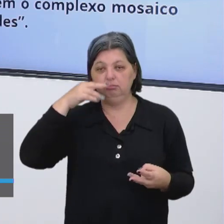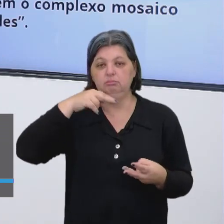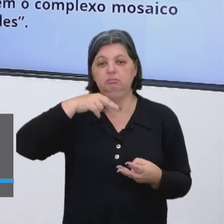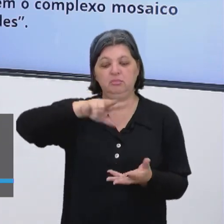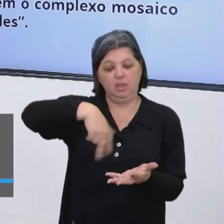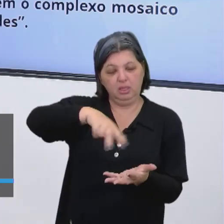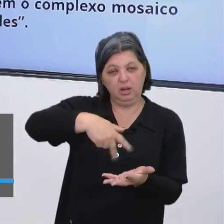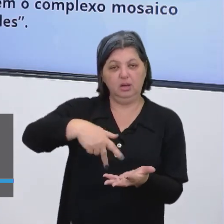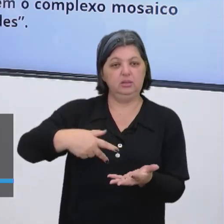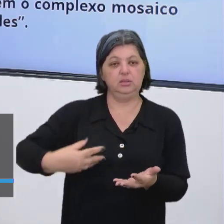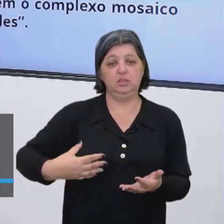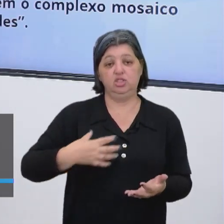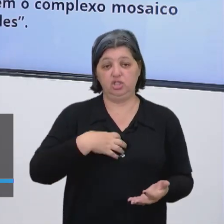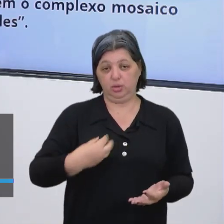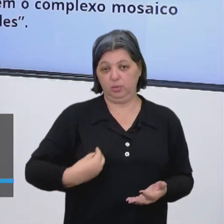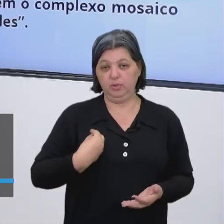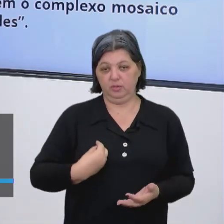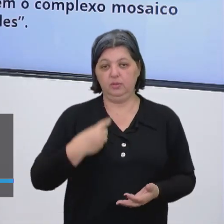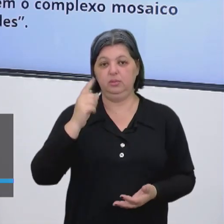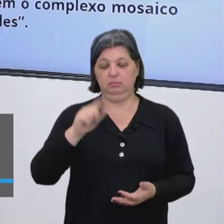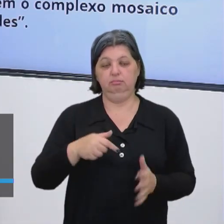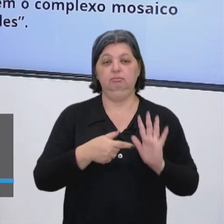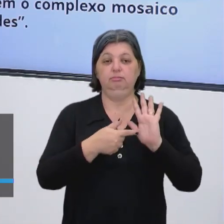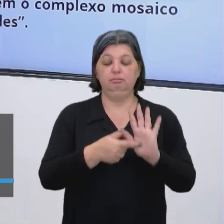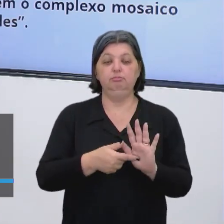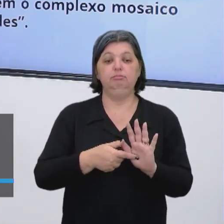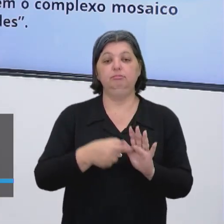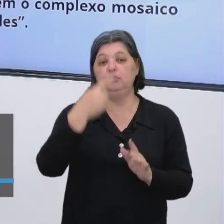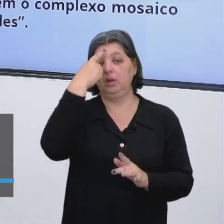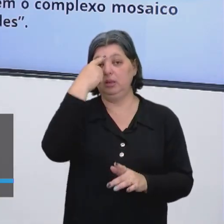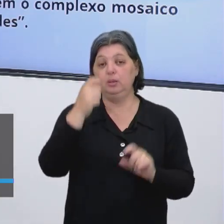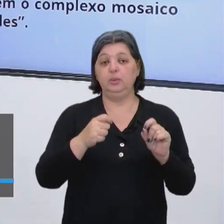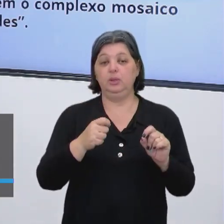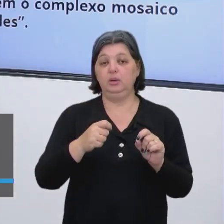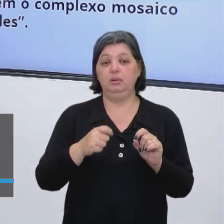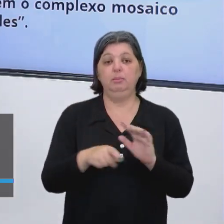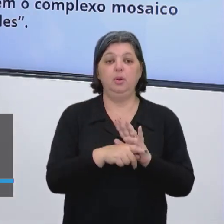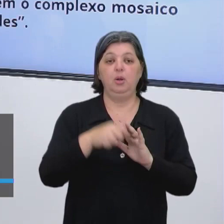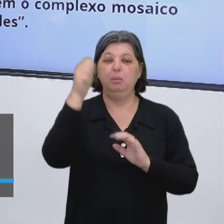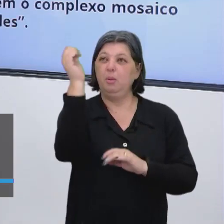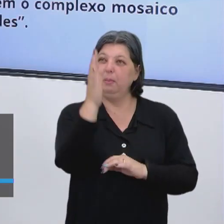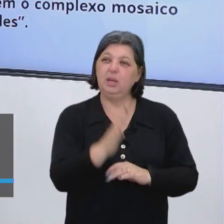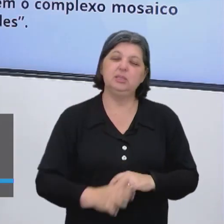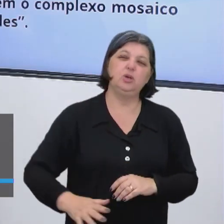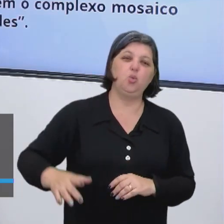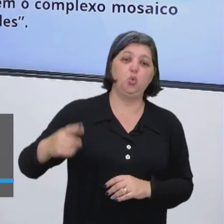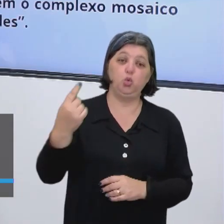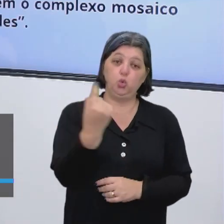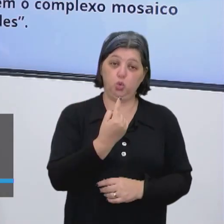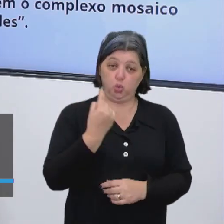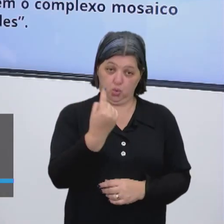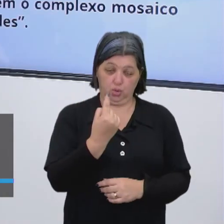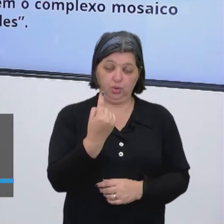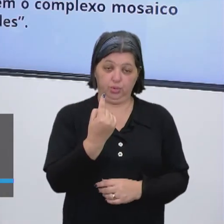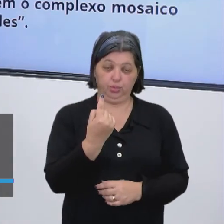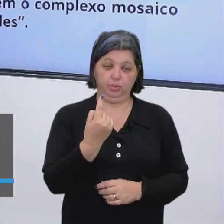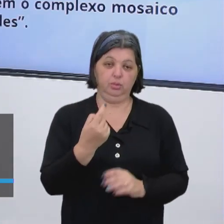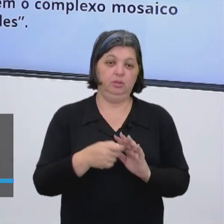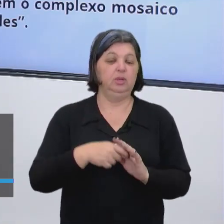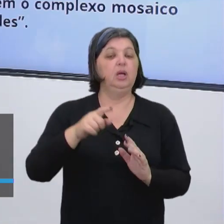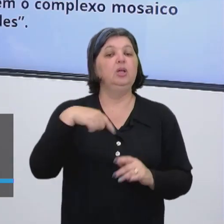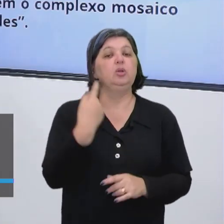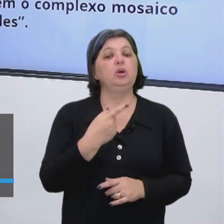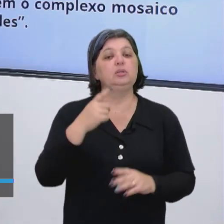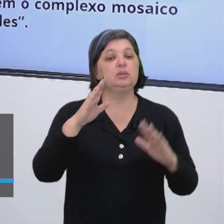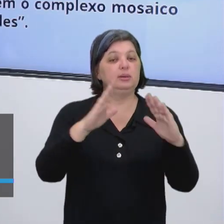vida. Então, isso também reforça a ideia de que olhar o Brasil como uma unidade, né, a gente olhar pra gente que mora em São